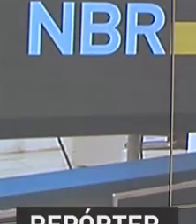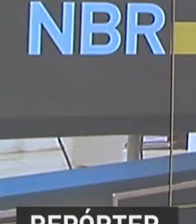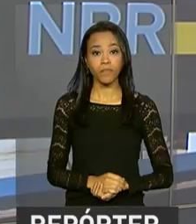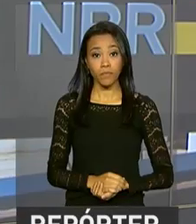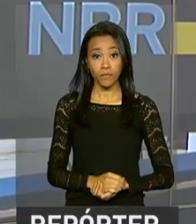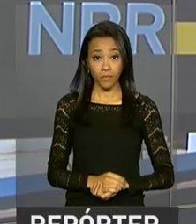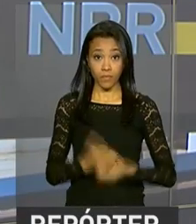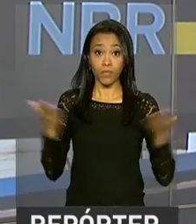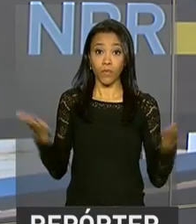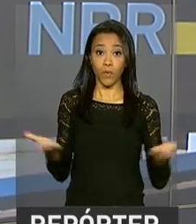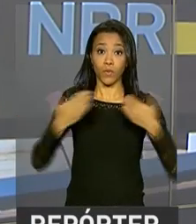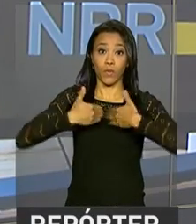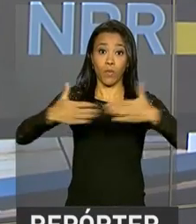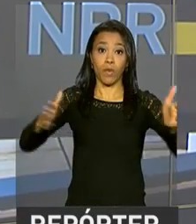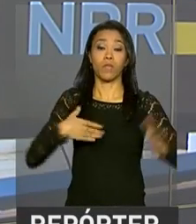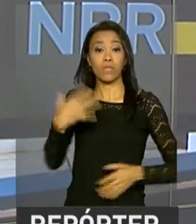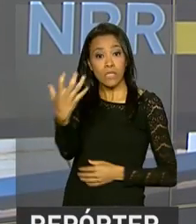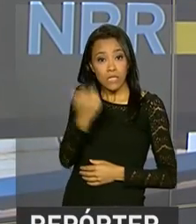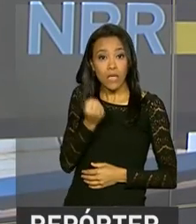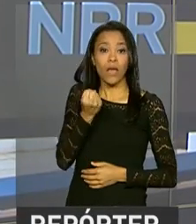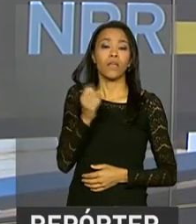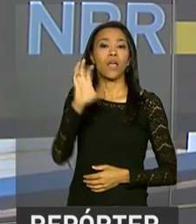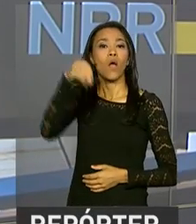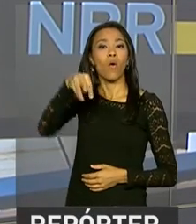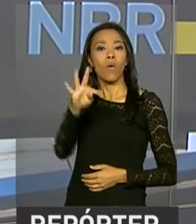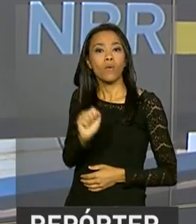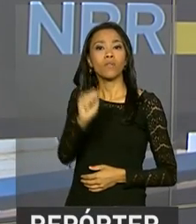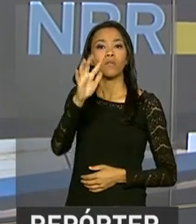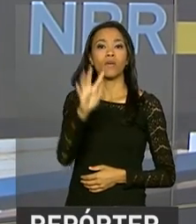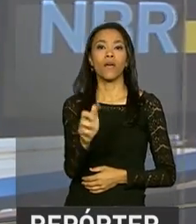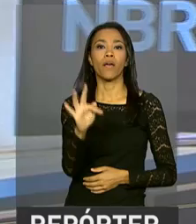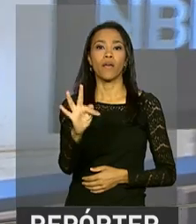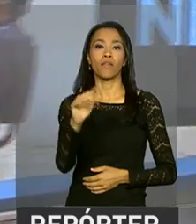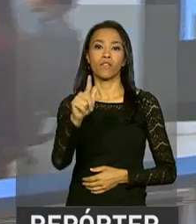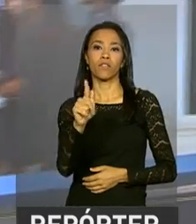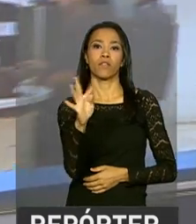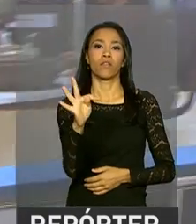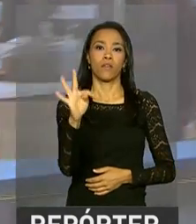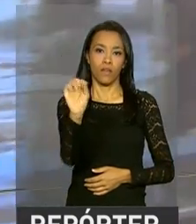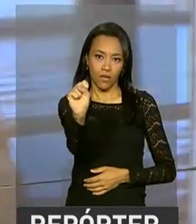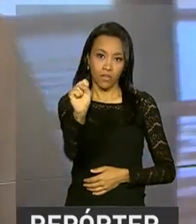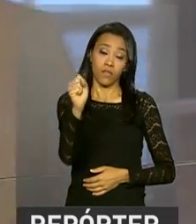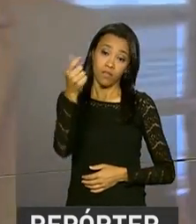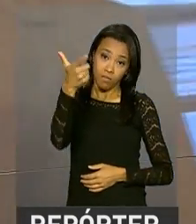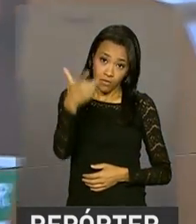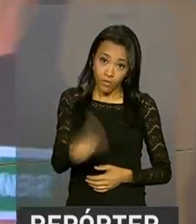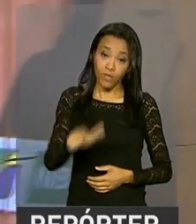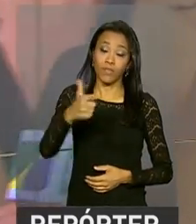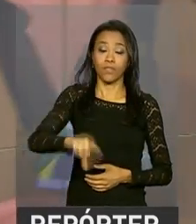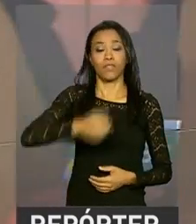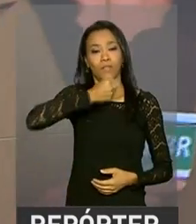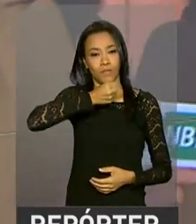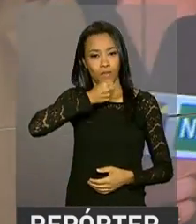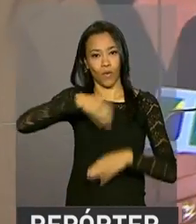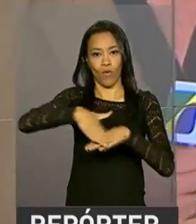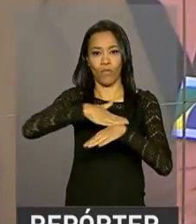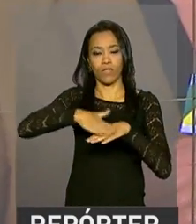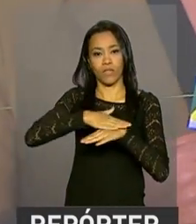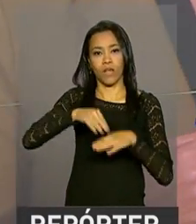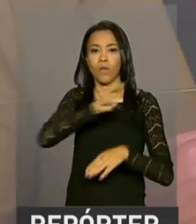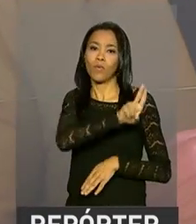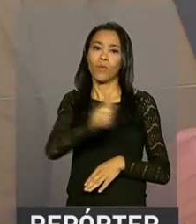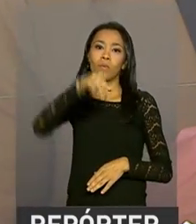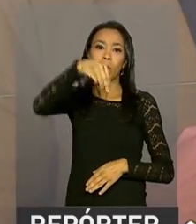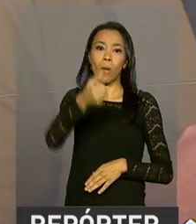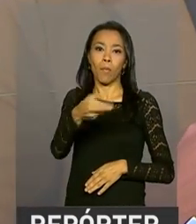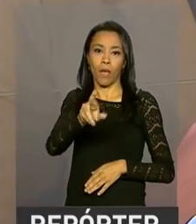E começam hoje o saque das contas inativas do FGTS. Vamos conversar mais uma vez com a repórter Mara Kenup, que tem as informações para a gente ao